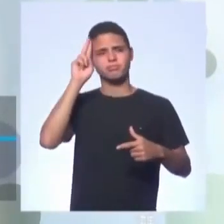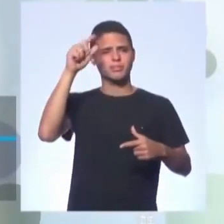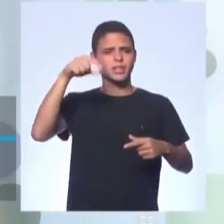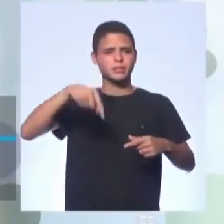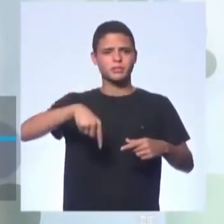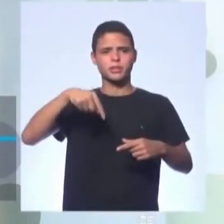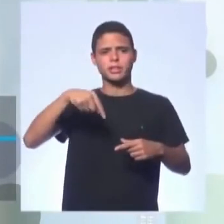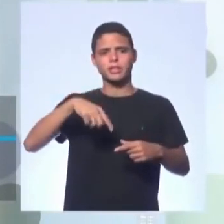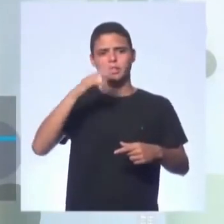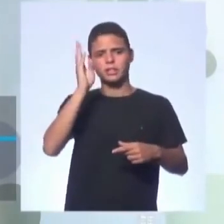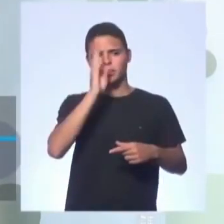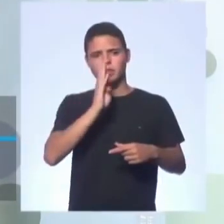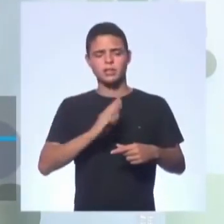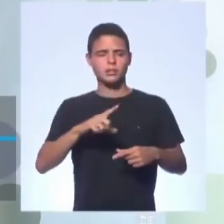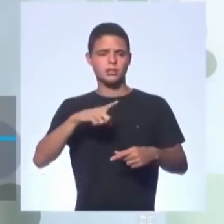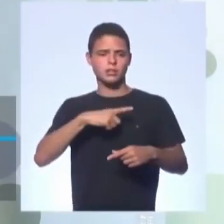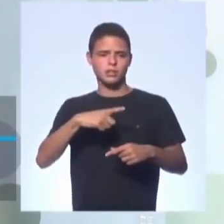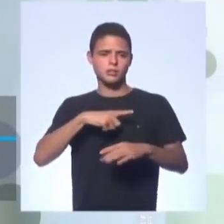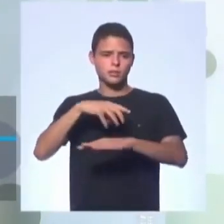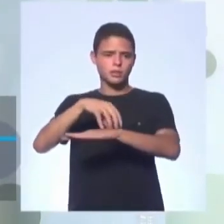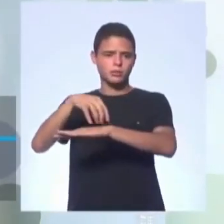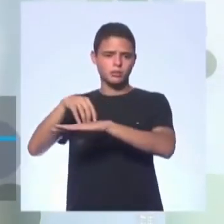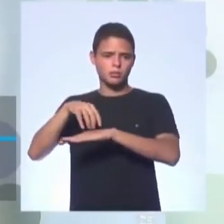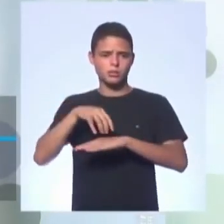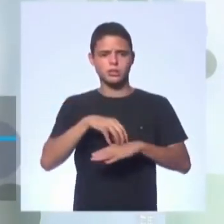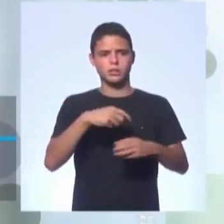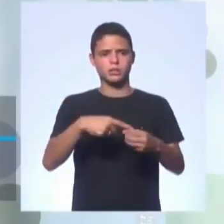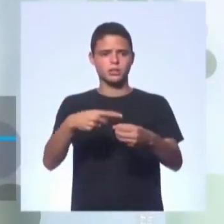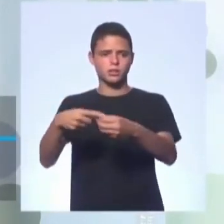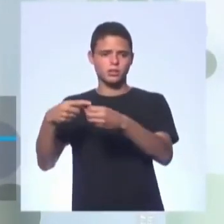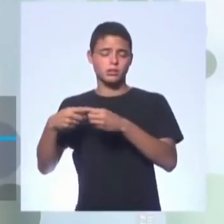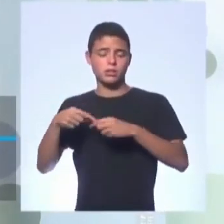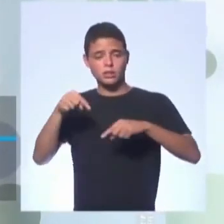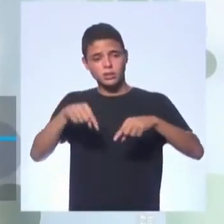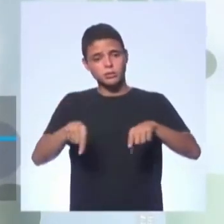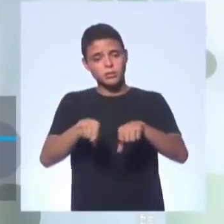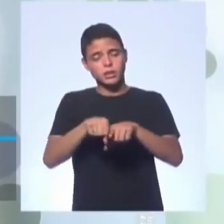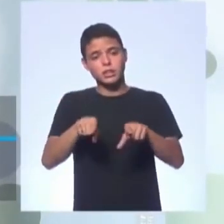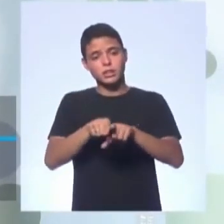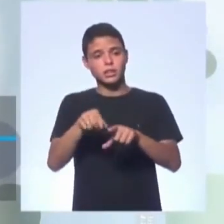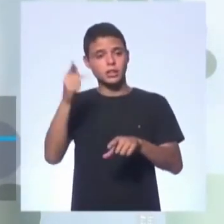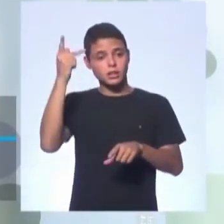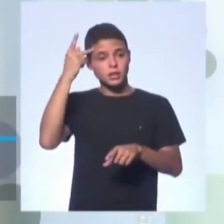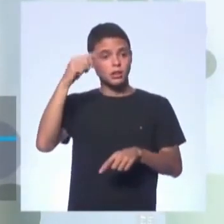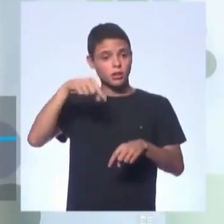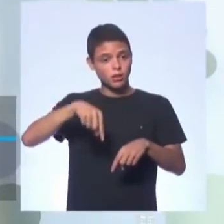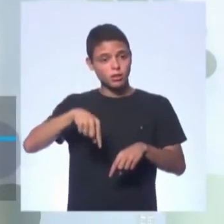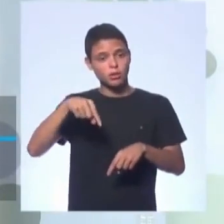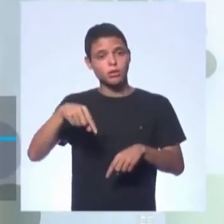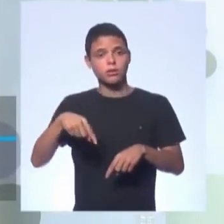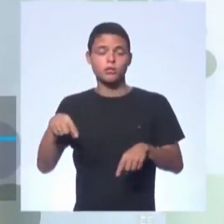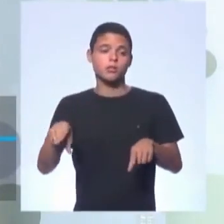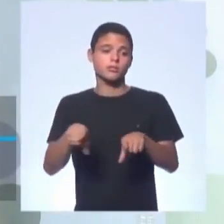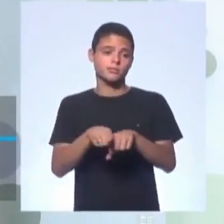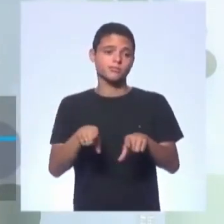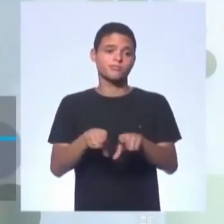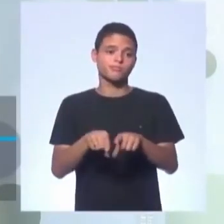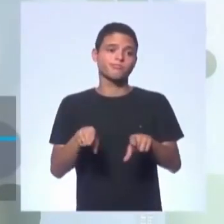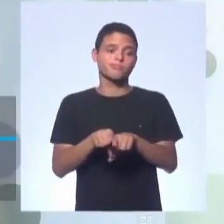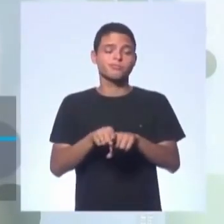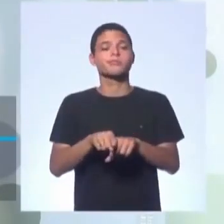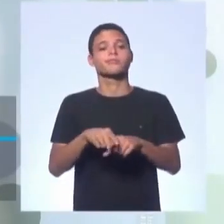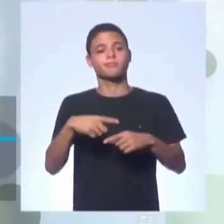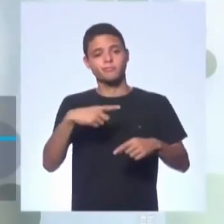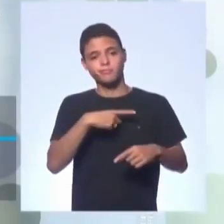principalmente nos grandes centros, inclusive aqui na região de São Paulo, inclusive também falando da região metropolitana, que envolve